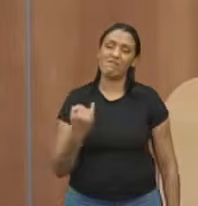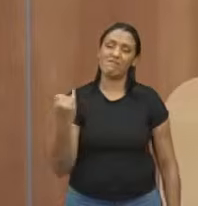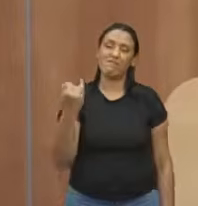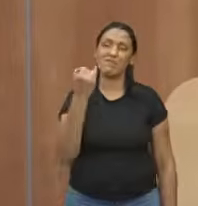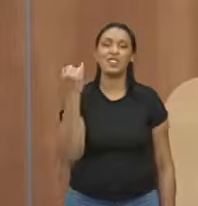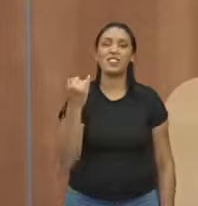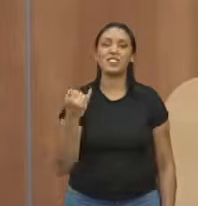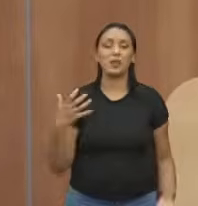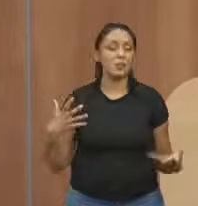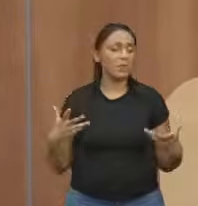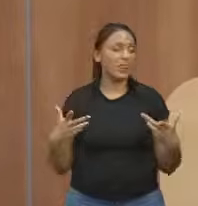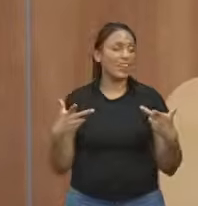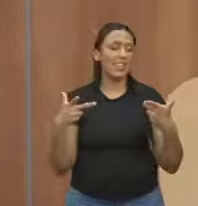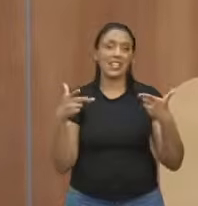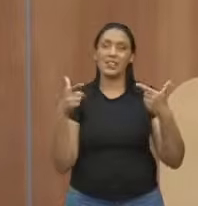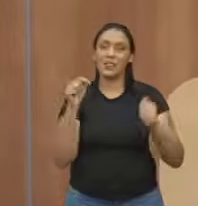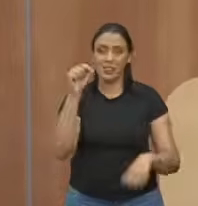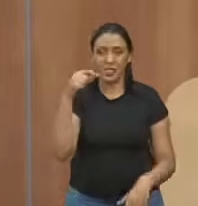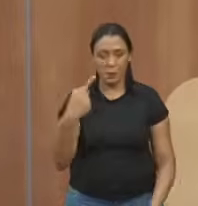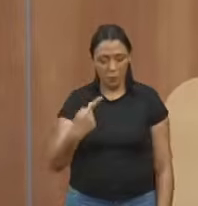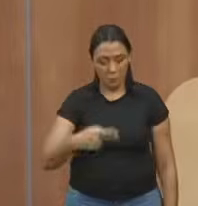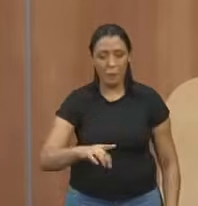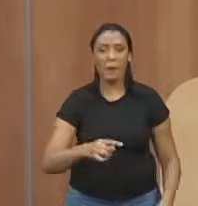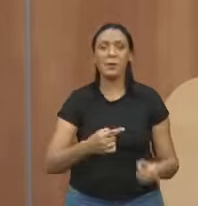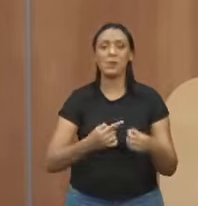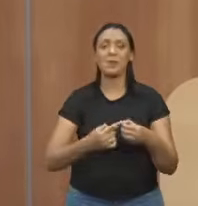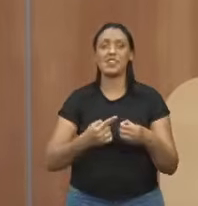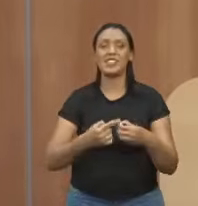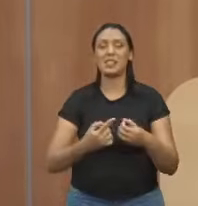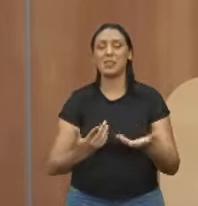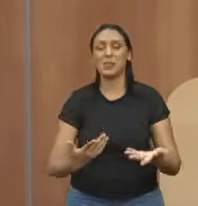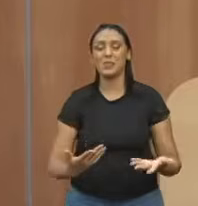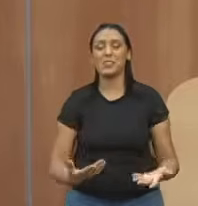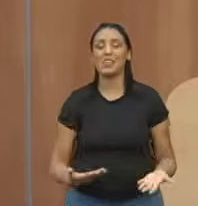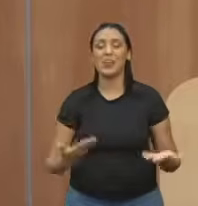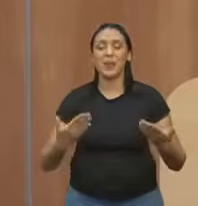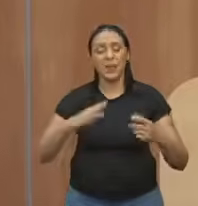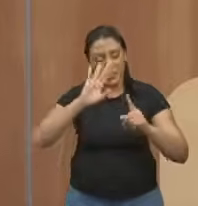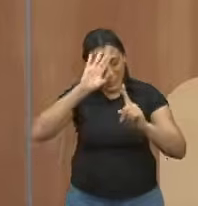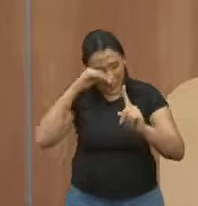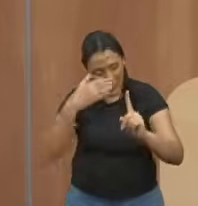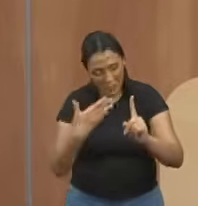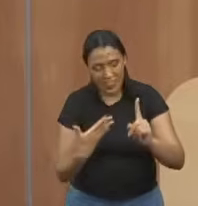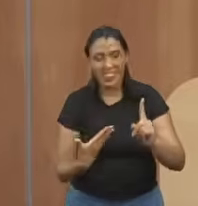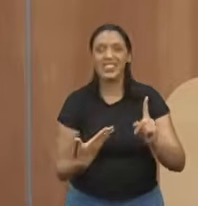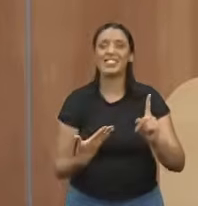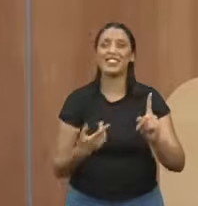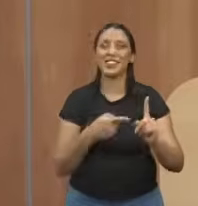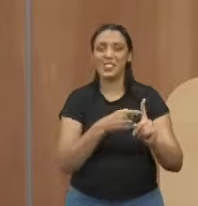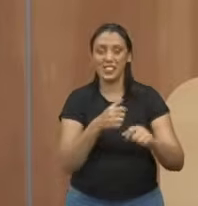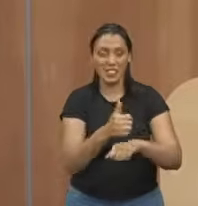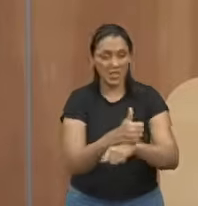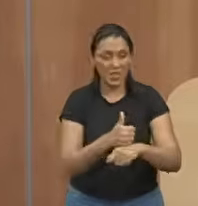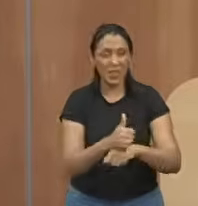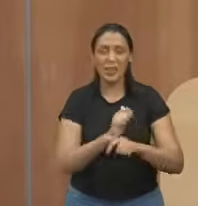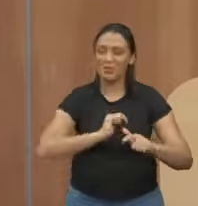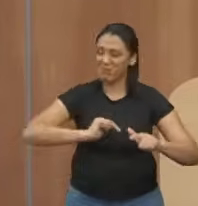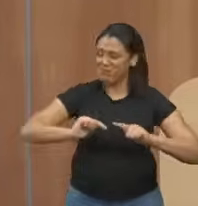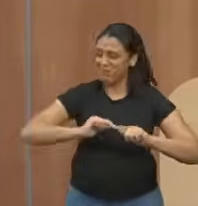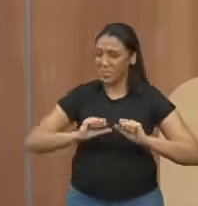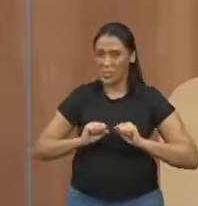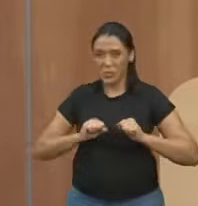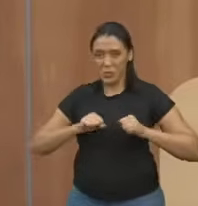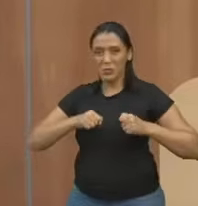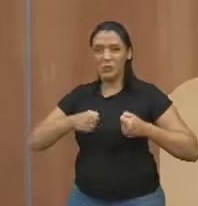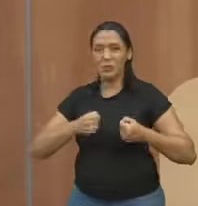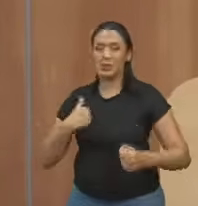projeto importantíssimo para que a gente possa também homenagear essa categoria que tanto faz pela nossa cidade. Diante